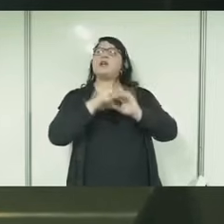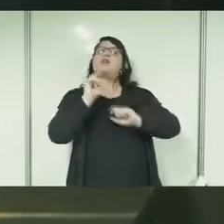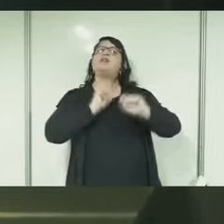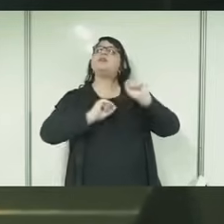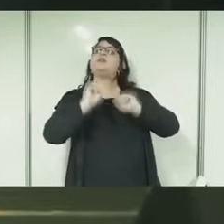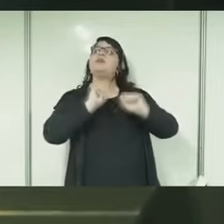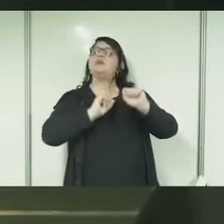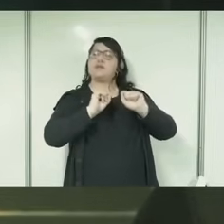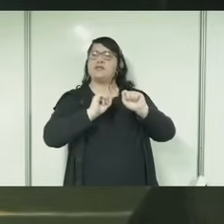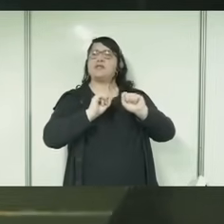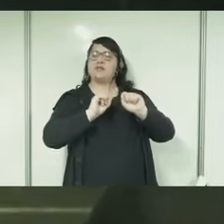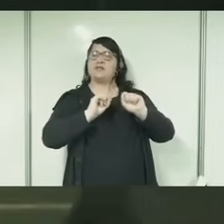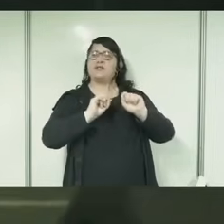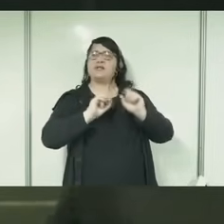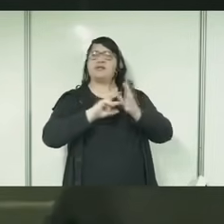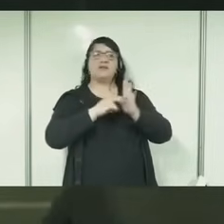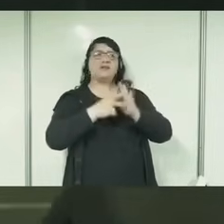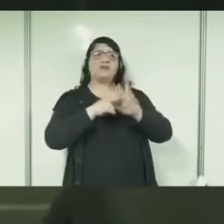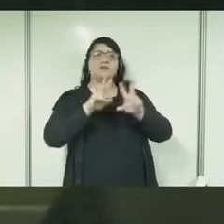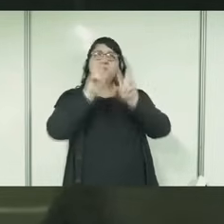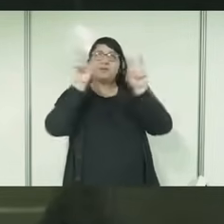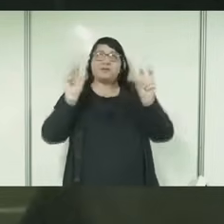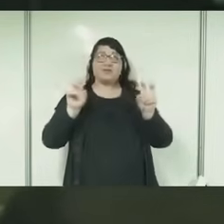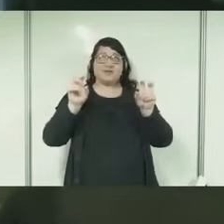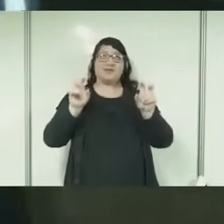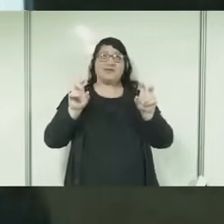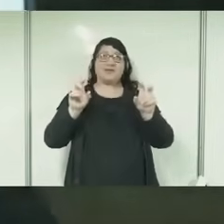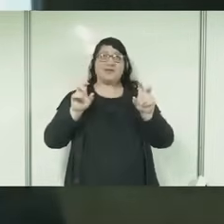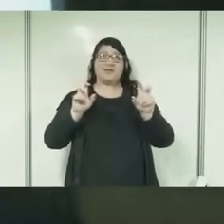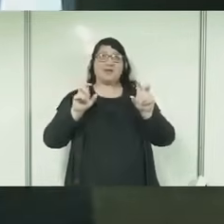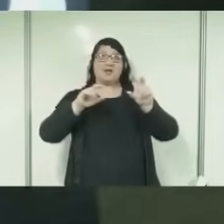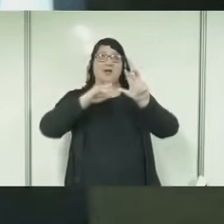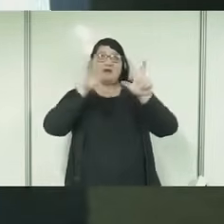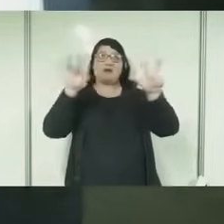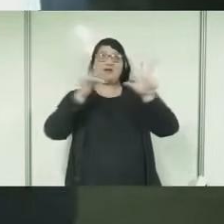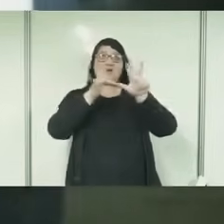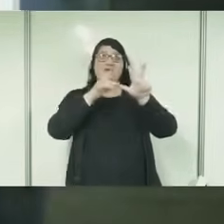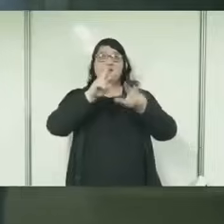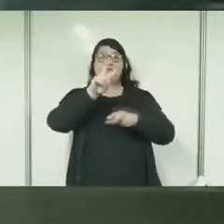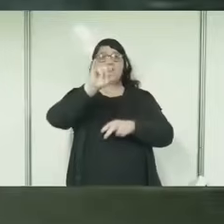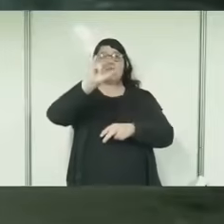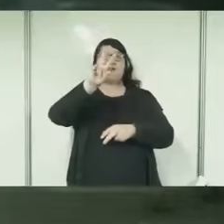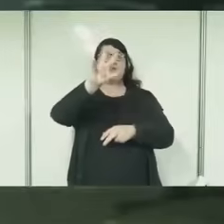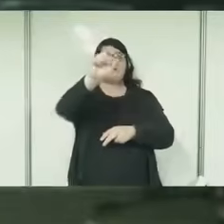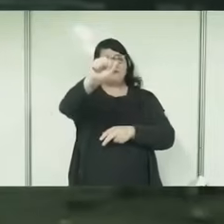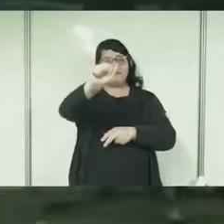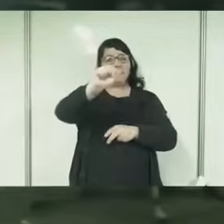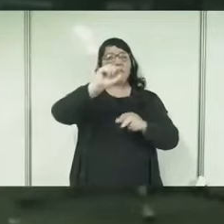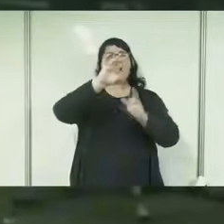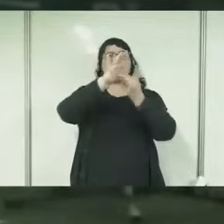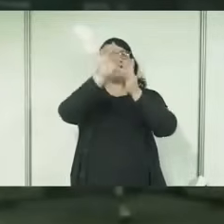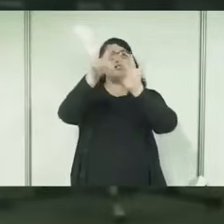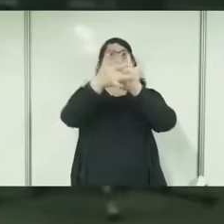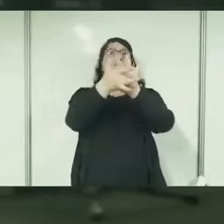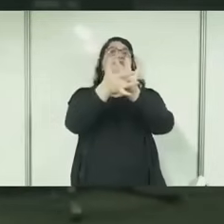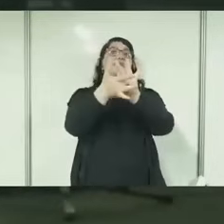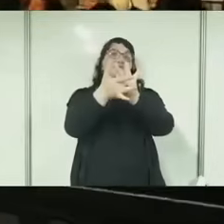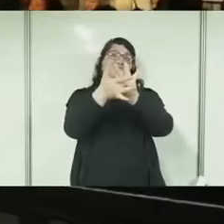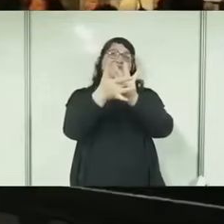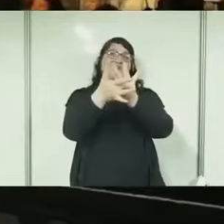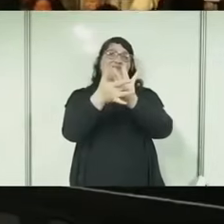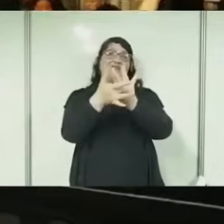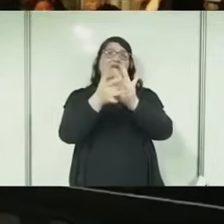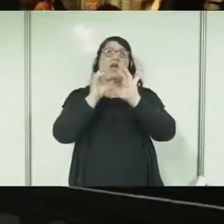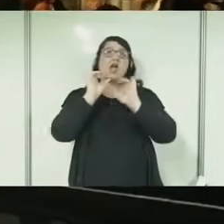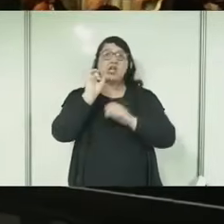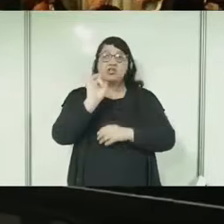Viva Jesus, e não é só para louvar a Deus. É para pensar a vida, pensar